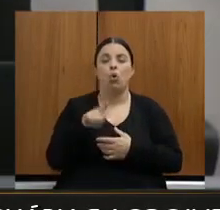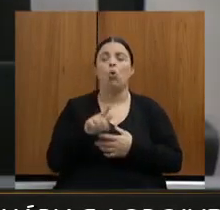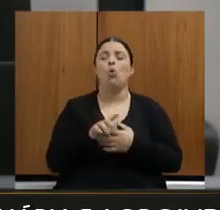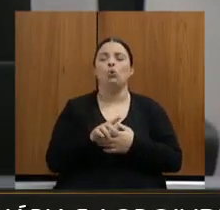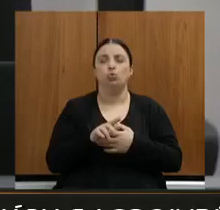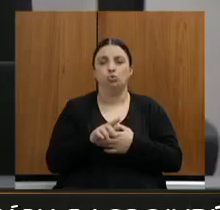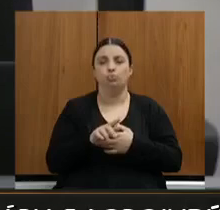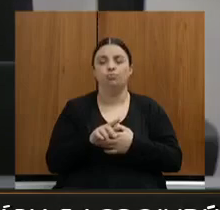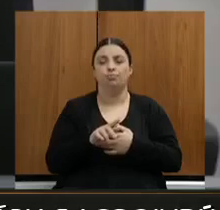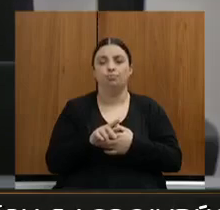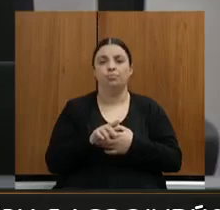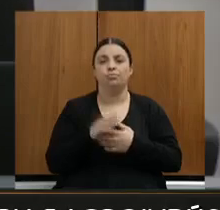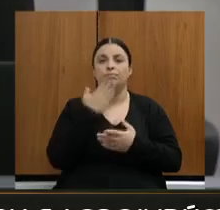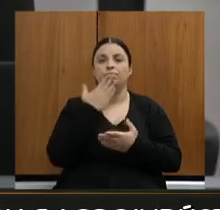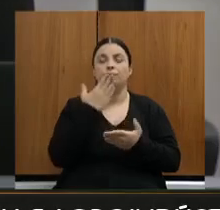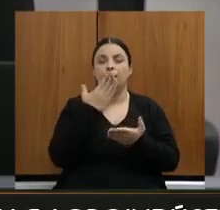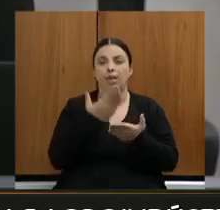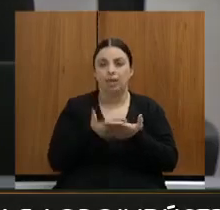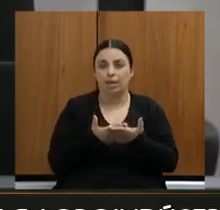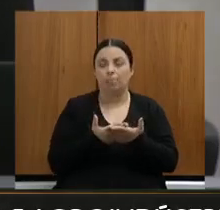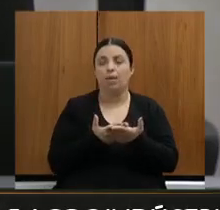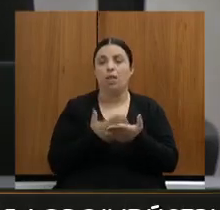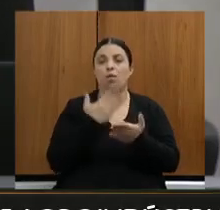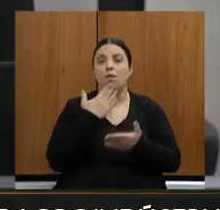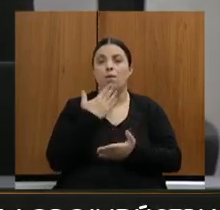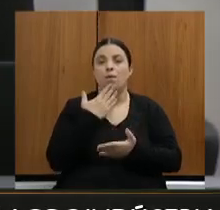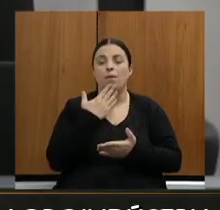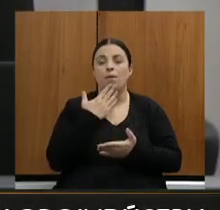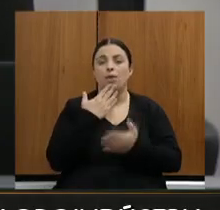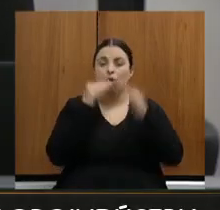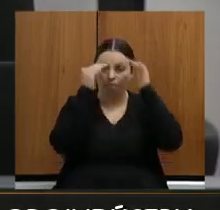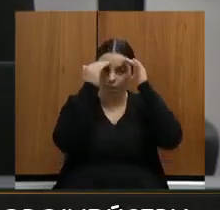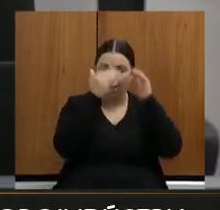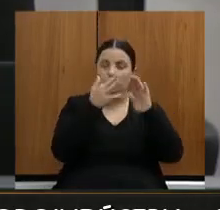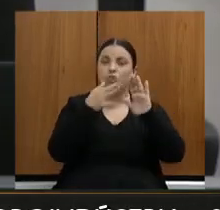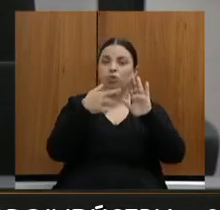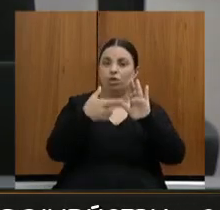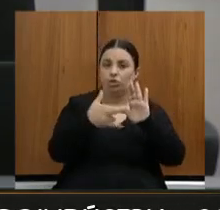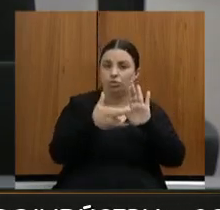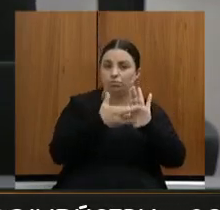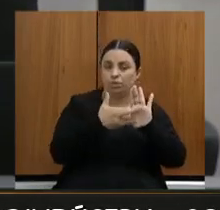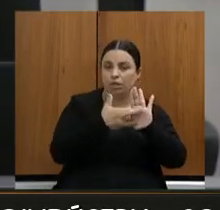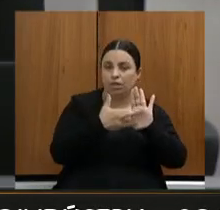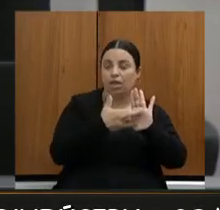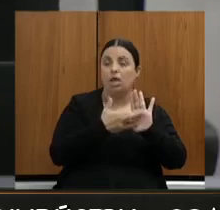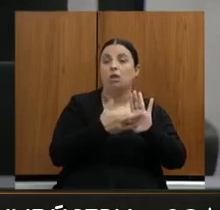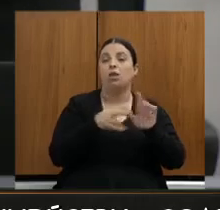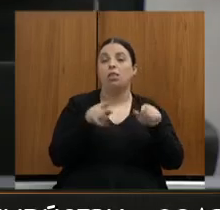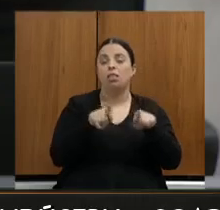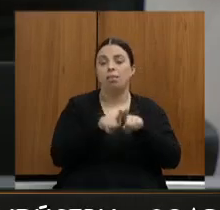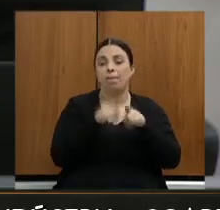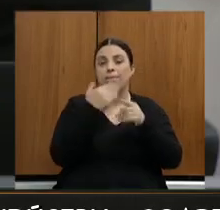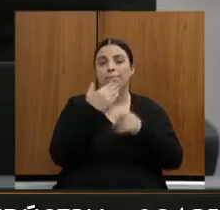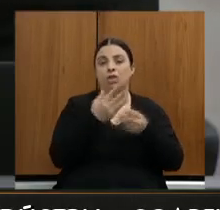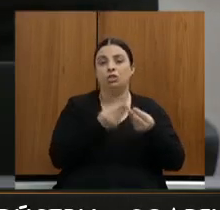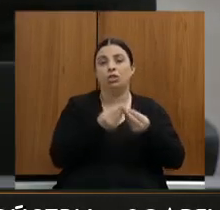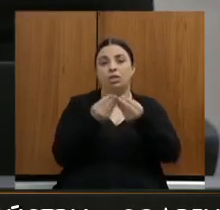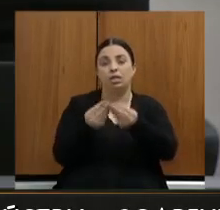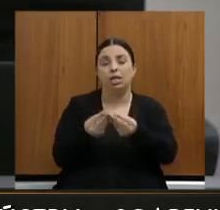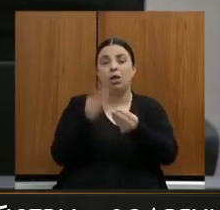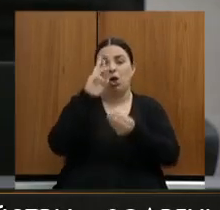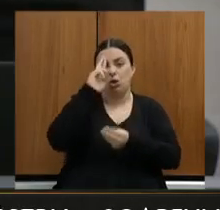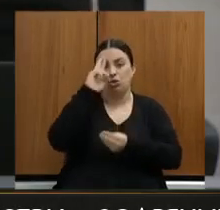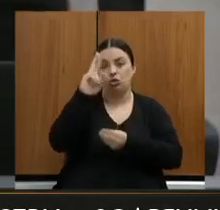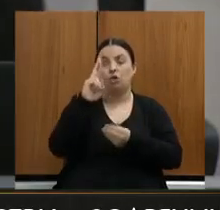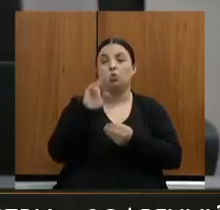combinado o artigo 23 inciso 12 do Regimento Interno seja encaminhada ao diretor do Instituto